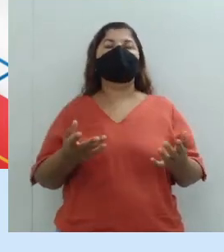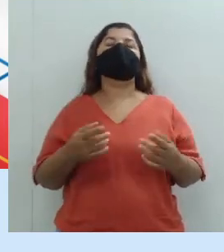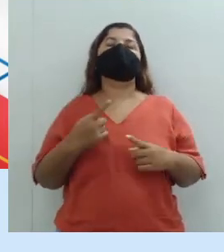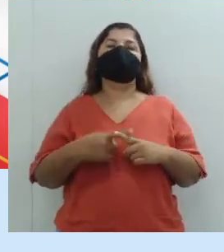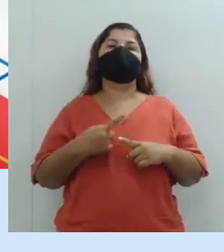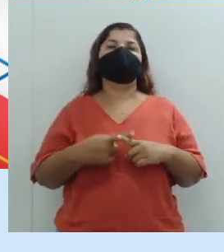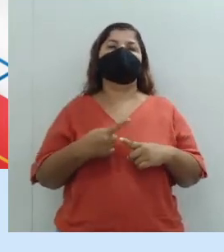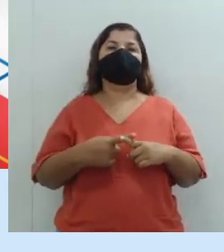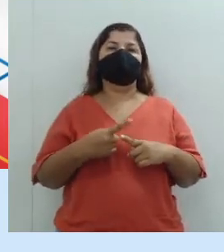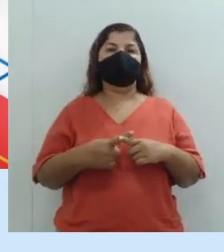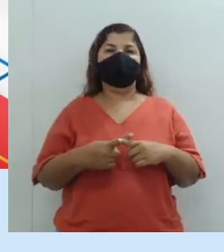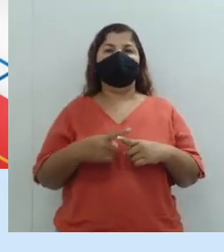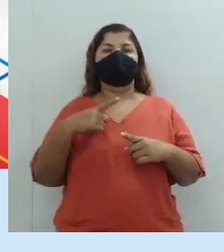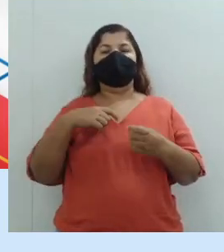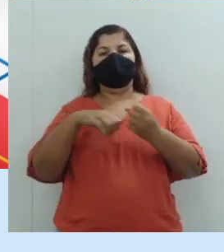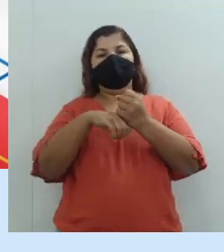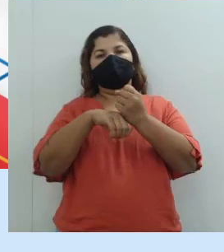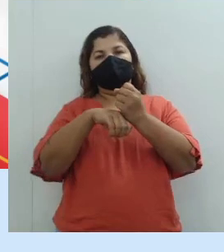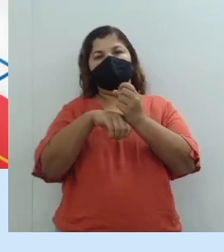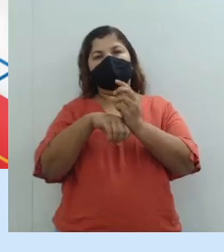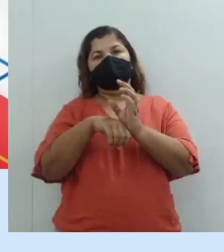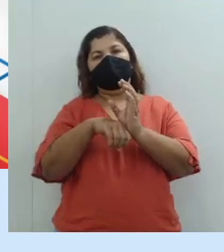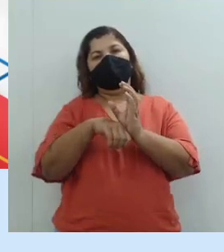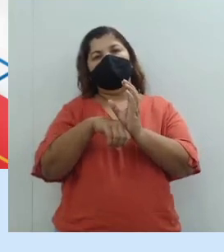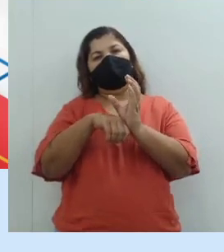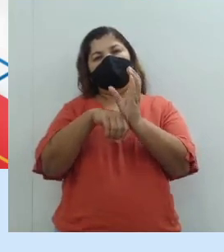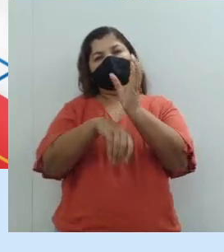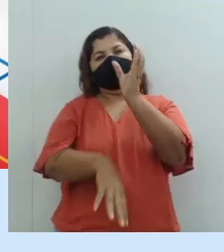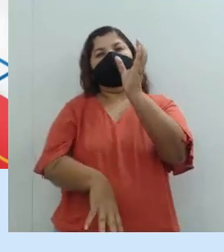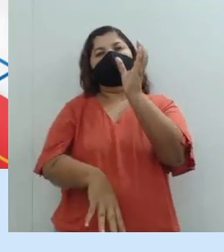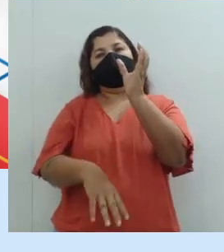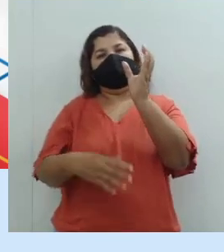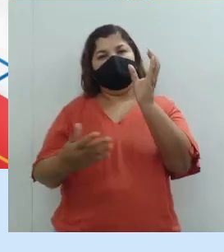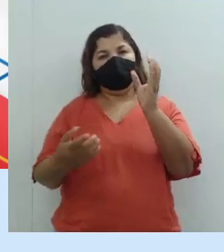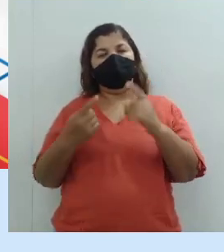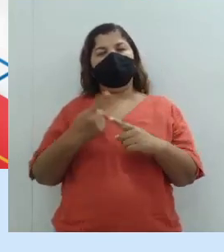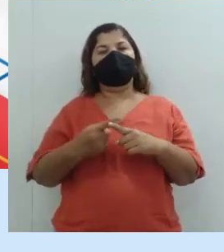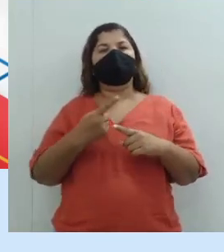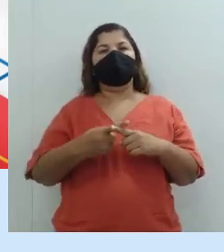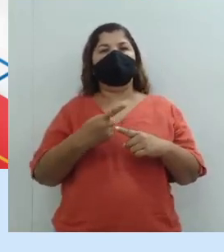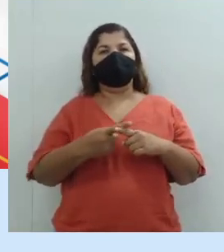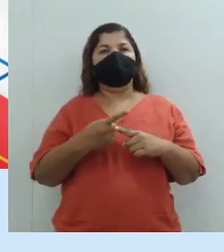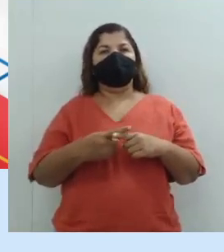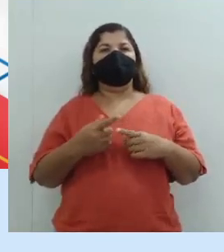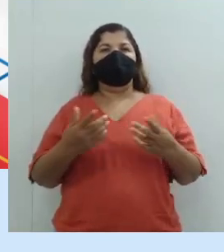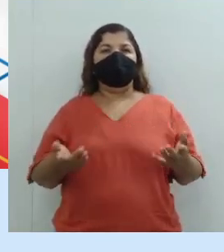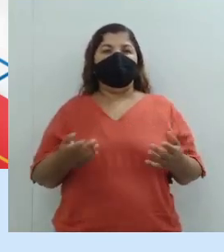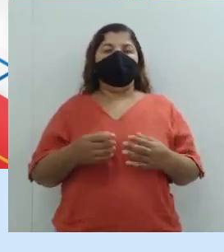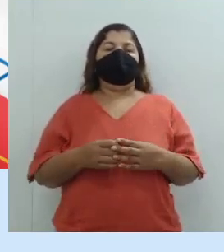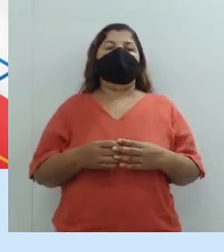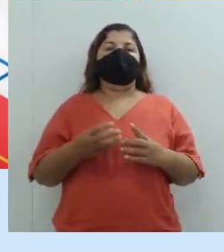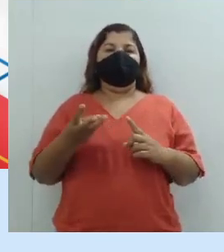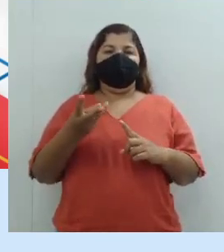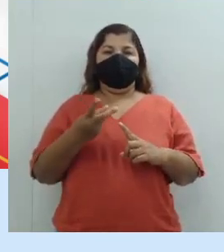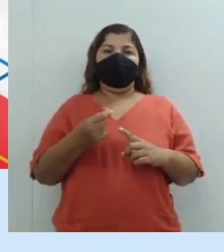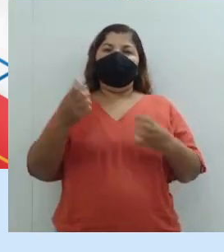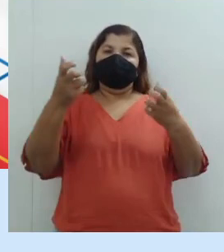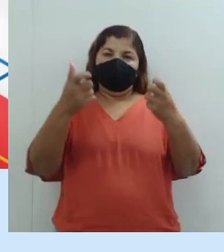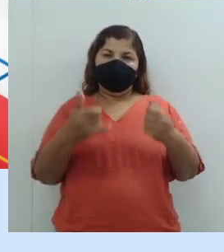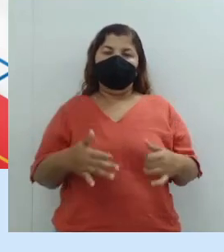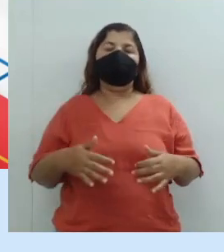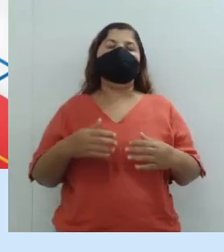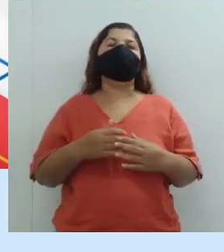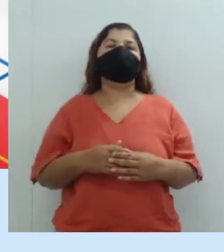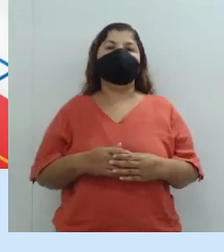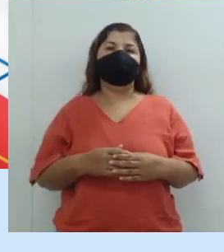Por que tanto combustível para ser lançado nesse foguete? Então a física ela consegue trazer algumas dessas explicações para a gente,